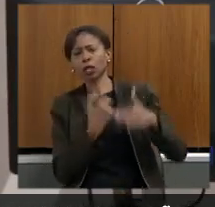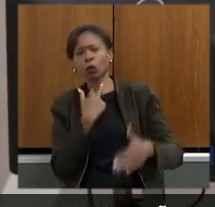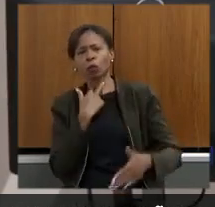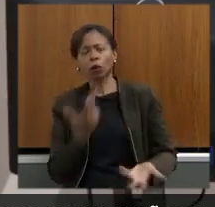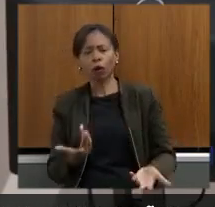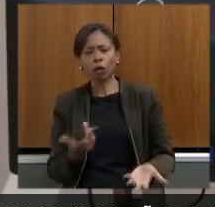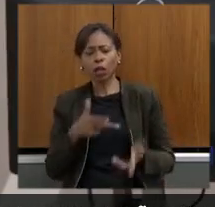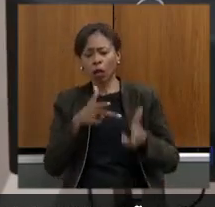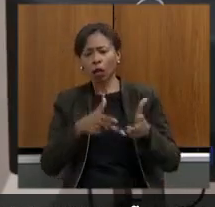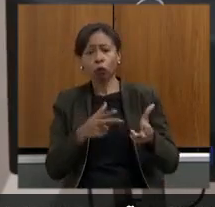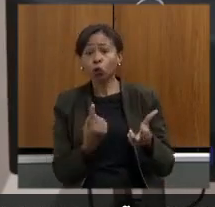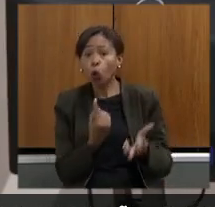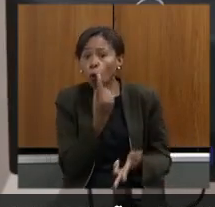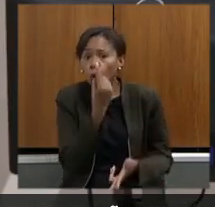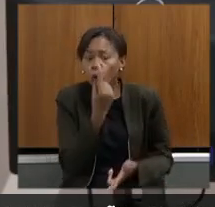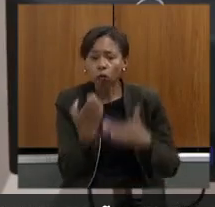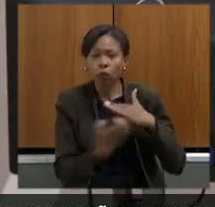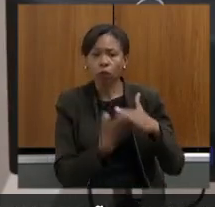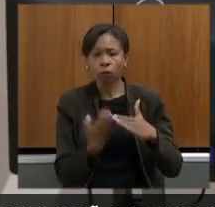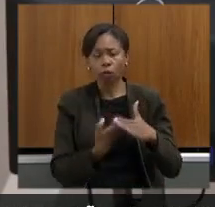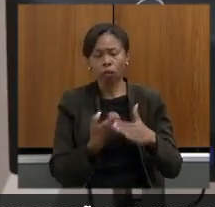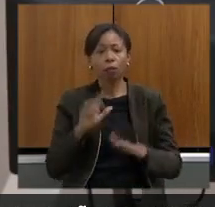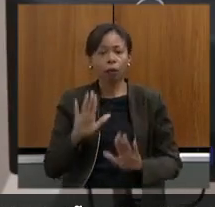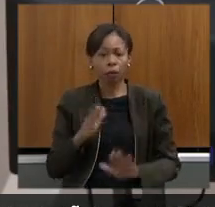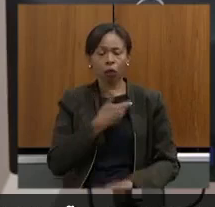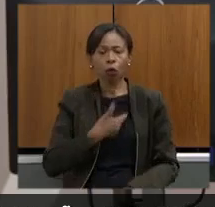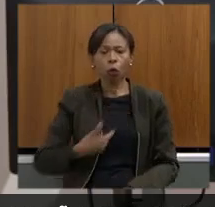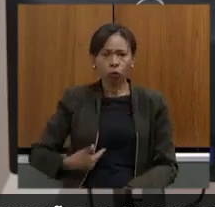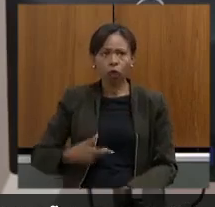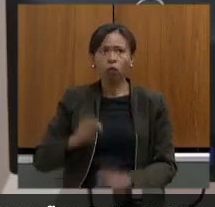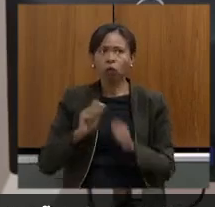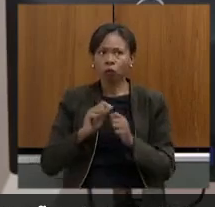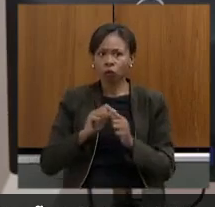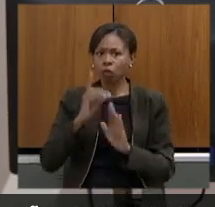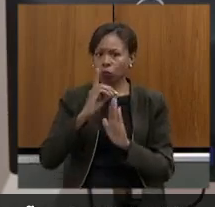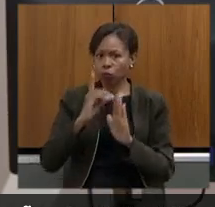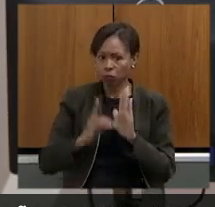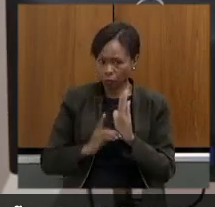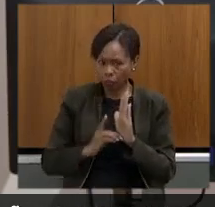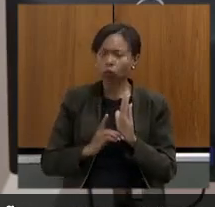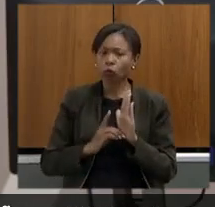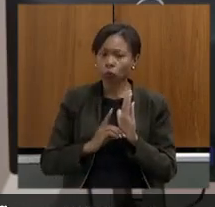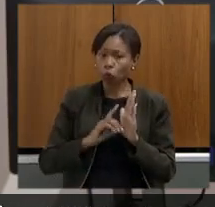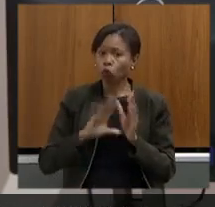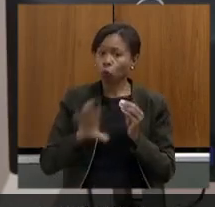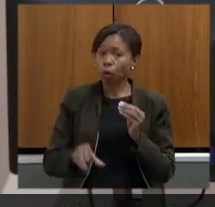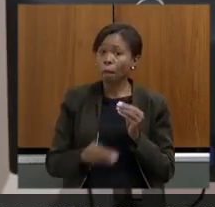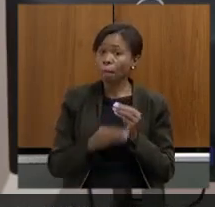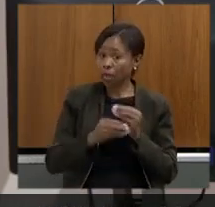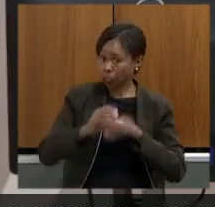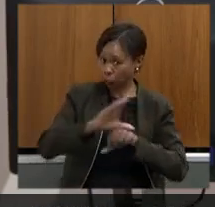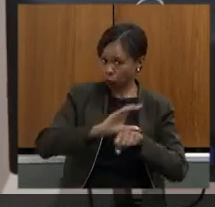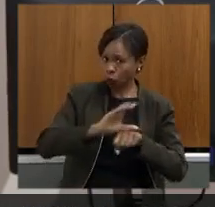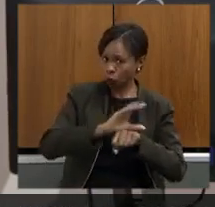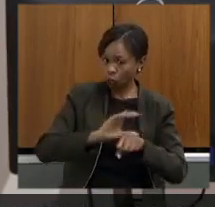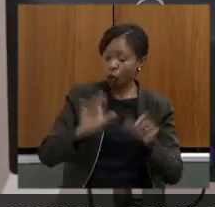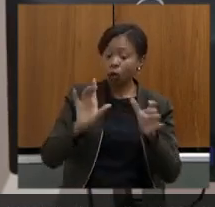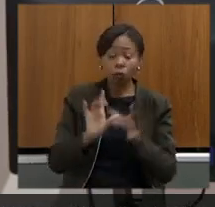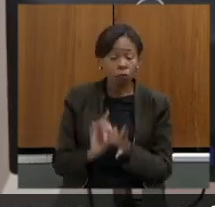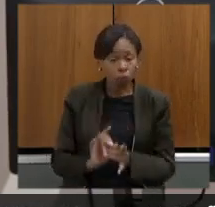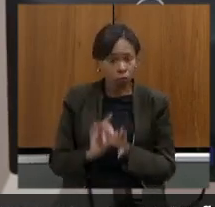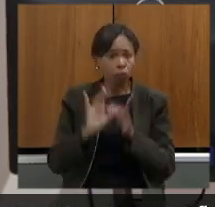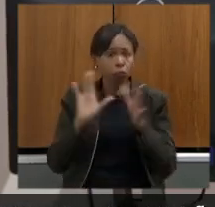o governo do estado fez um decreto de uma Emenda Constitucional permitindo autorização